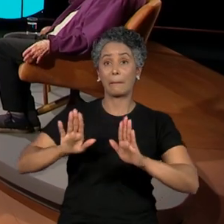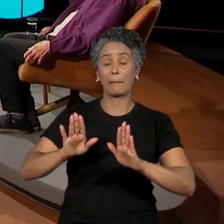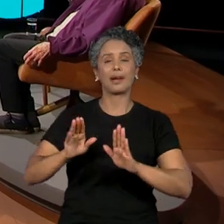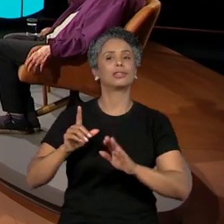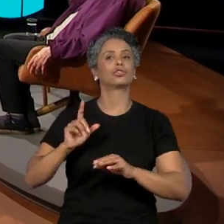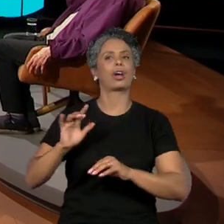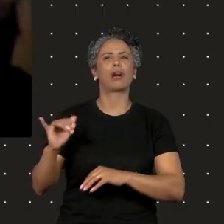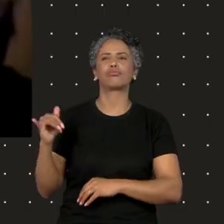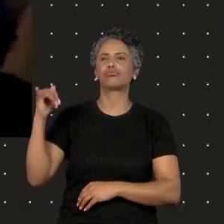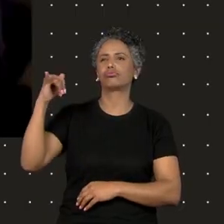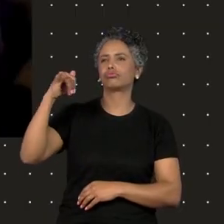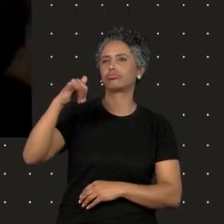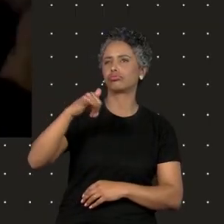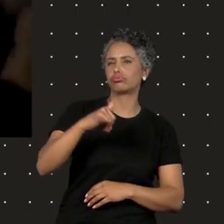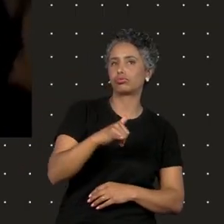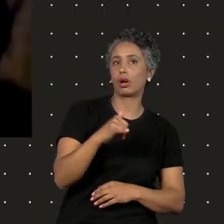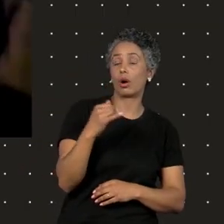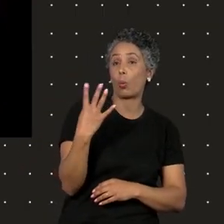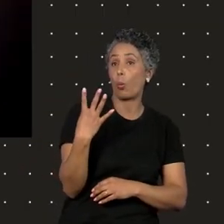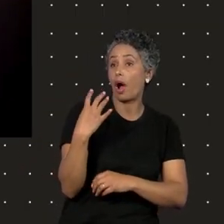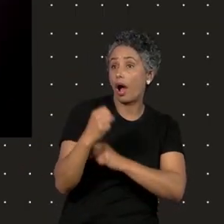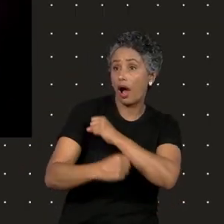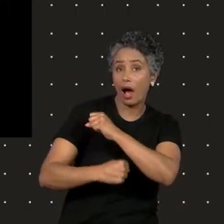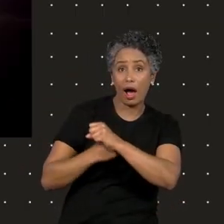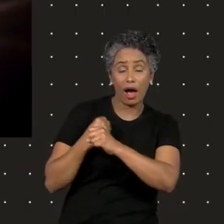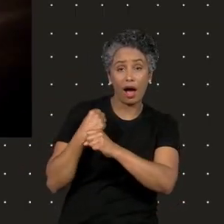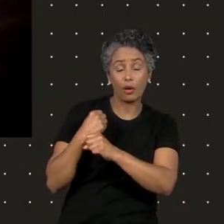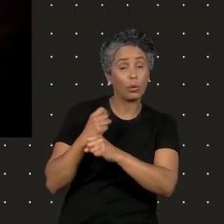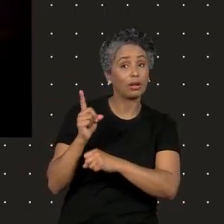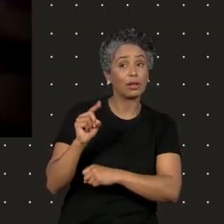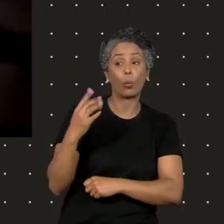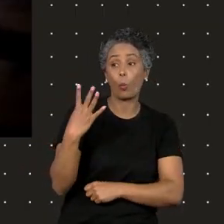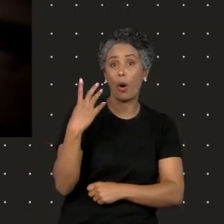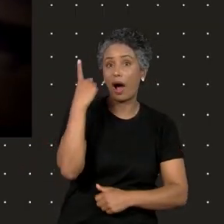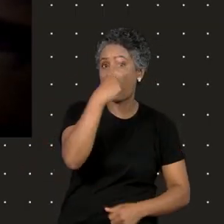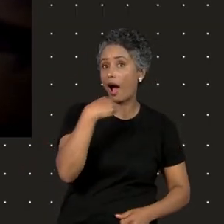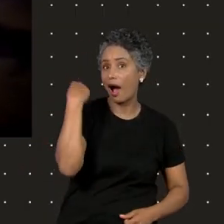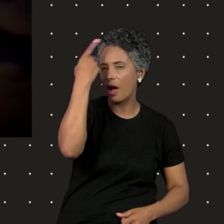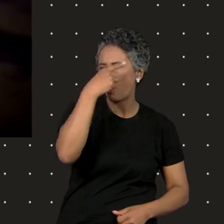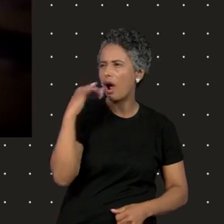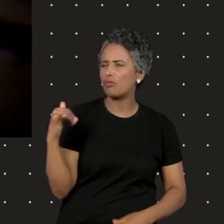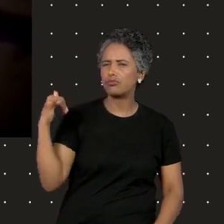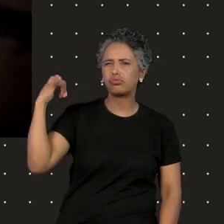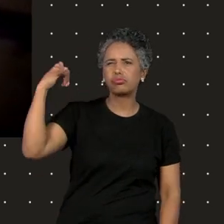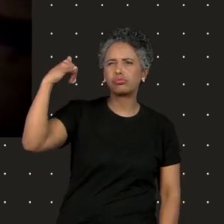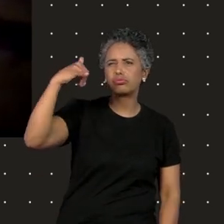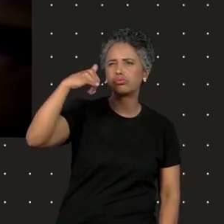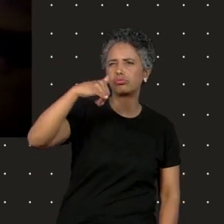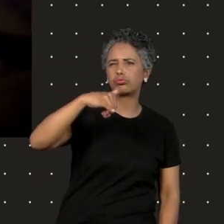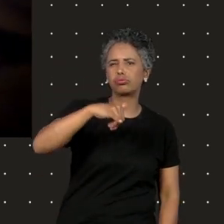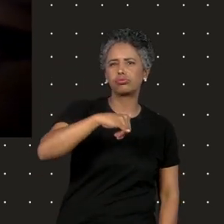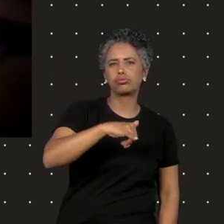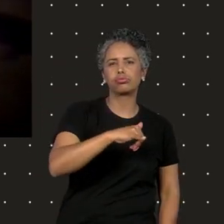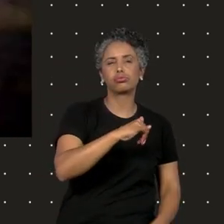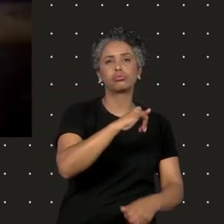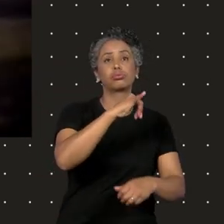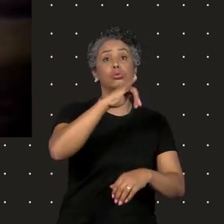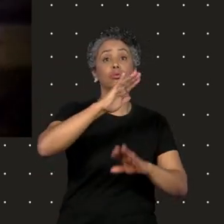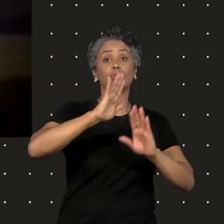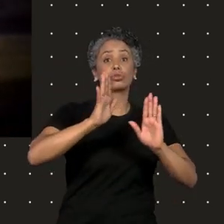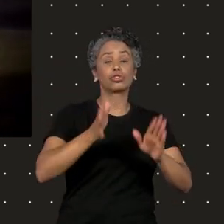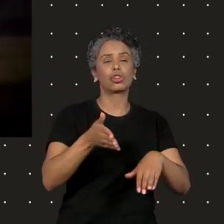né? Lá para uma clareira no Alto Xingu, onde estariam nos esperando 11